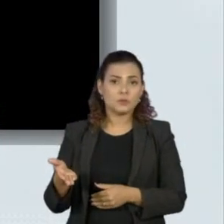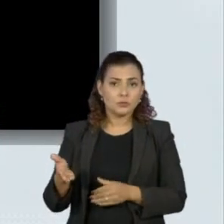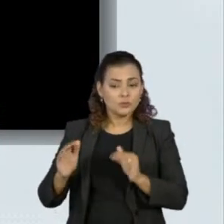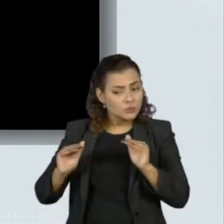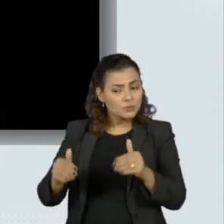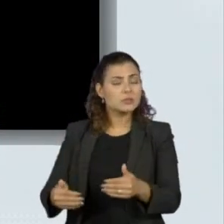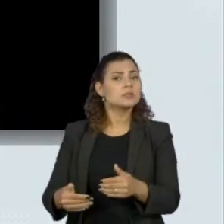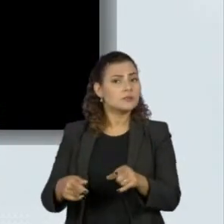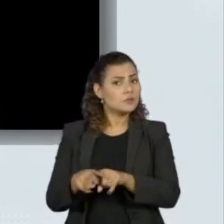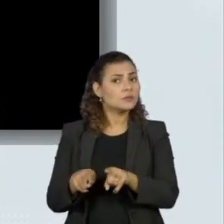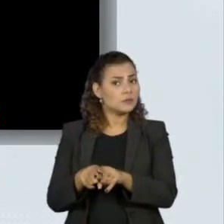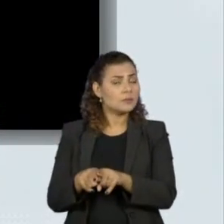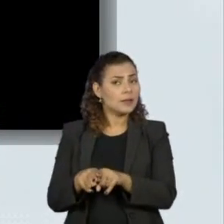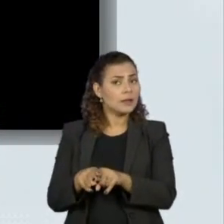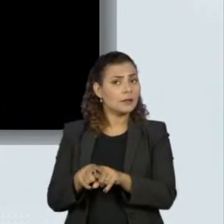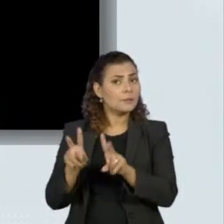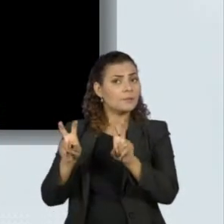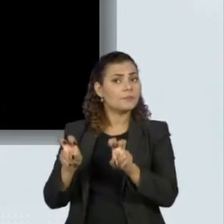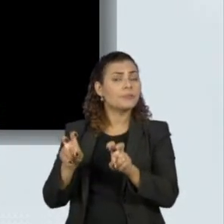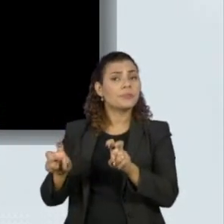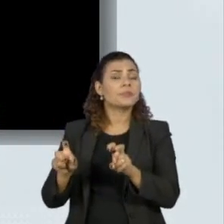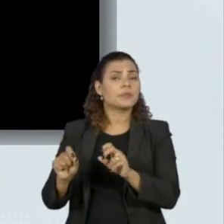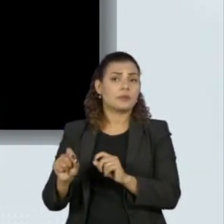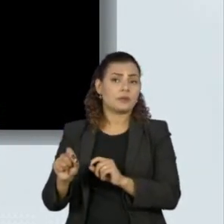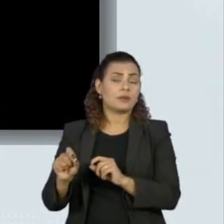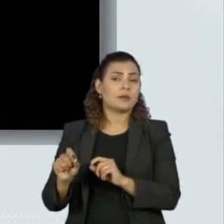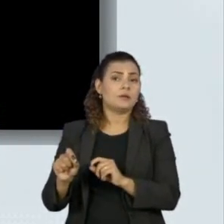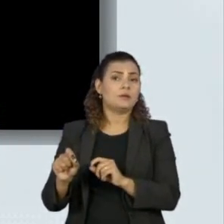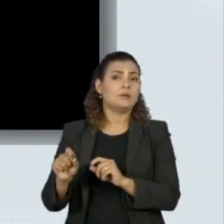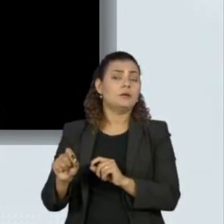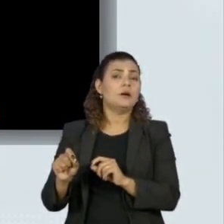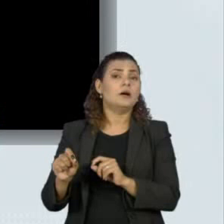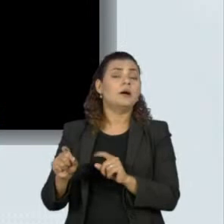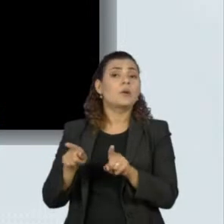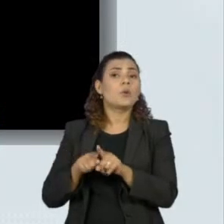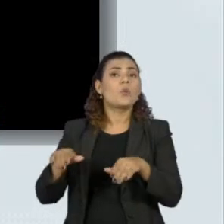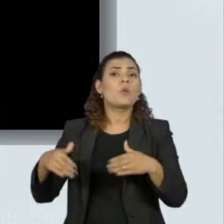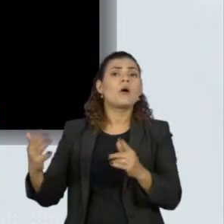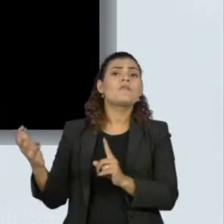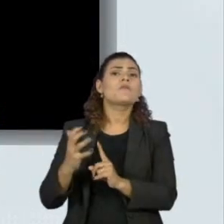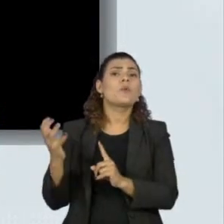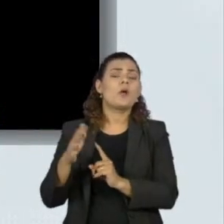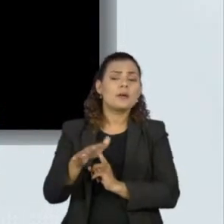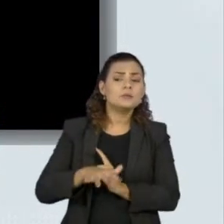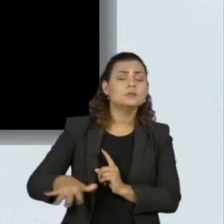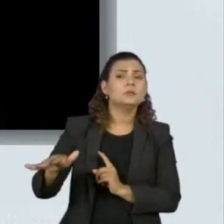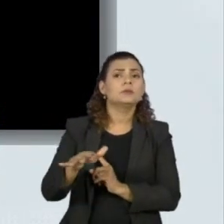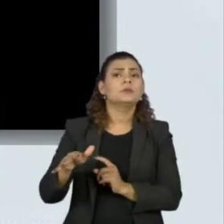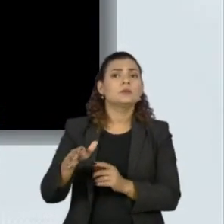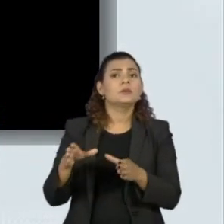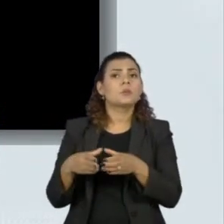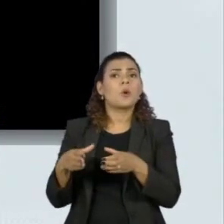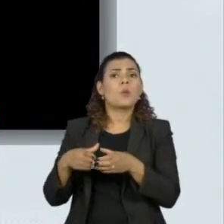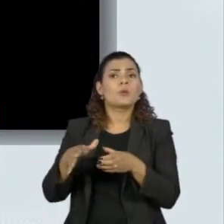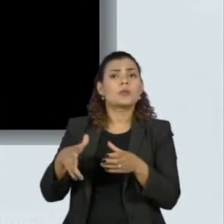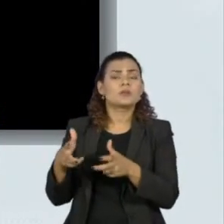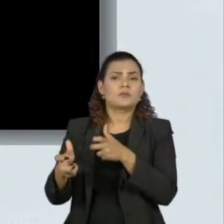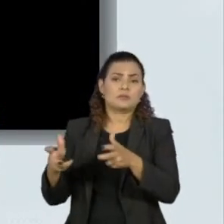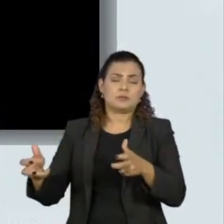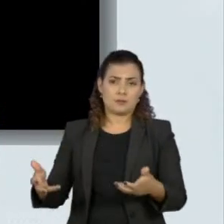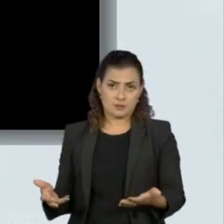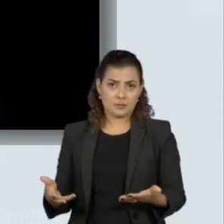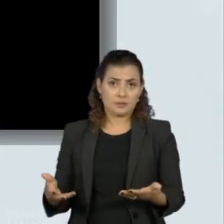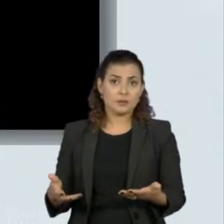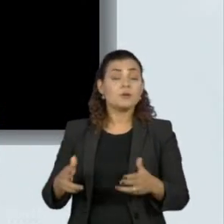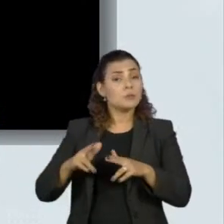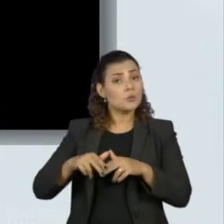já anunciou o professor Dimas, nos quais a gente verifique qual o impacto que tem em geral sobre comunidades vacinadas. Então,